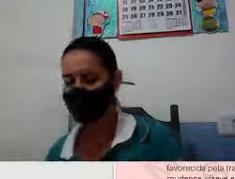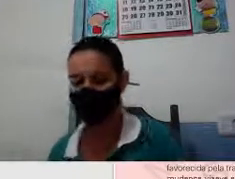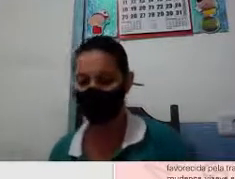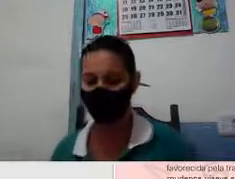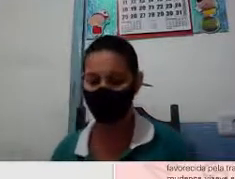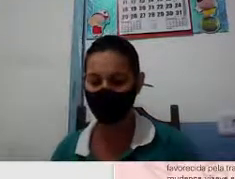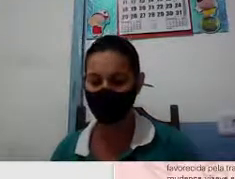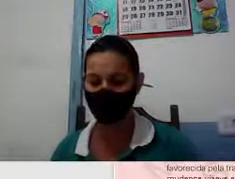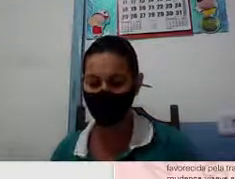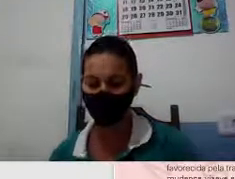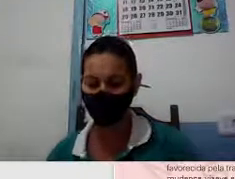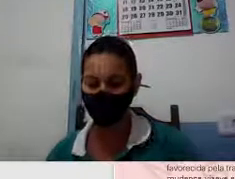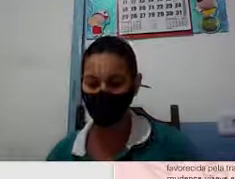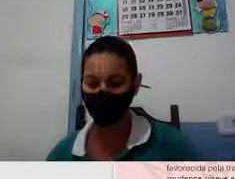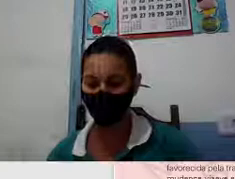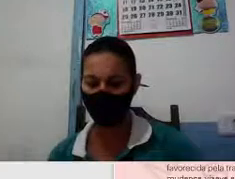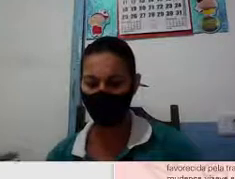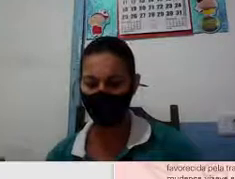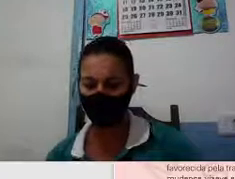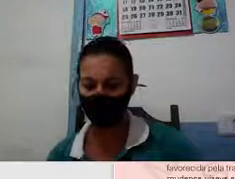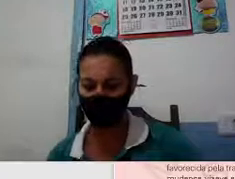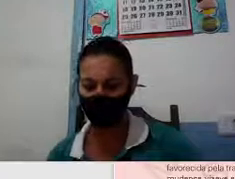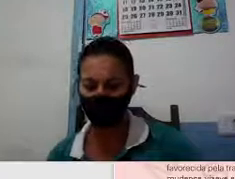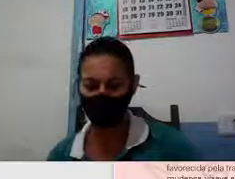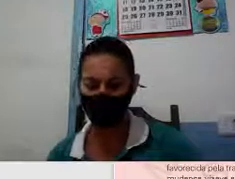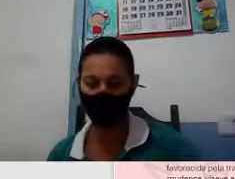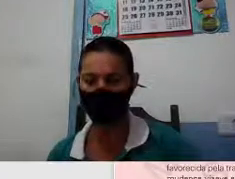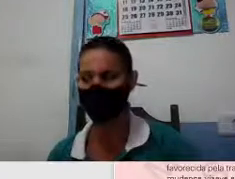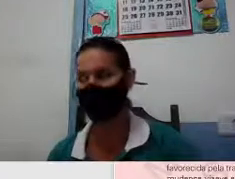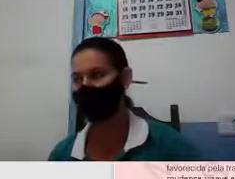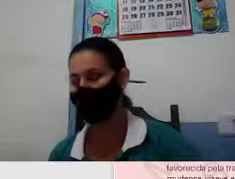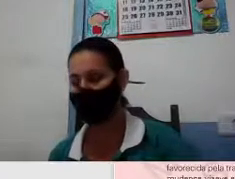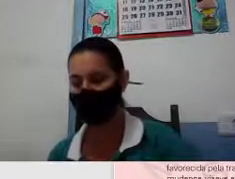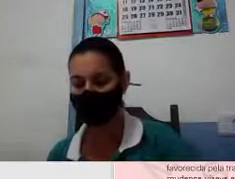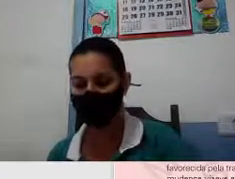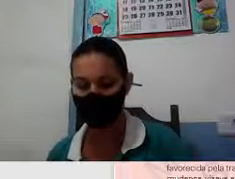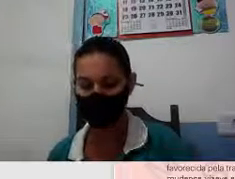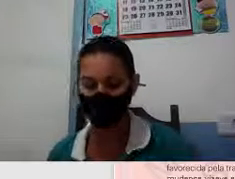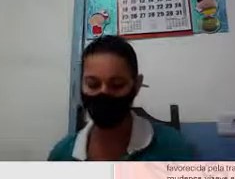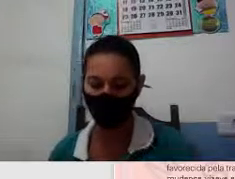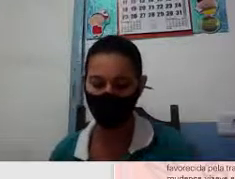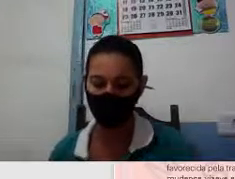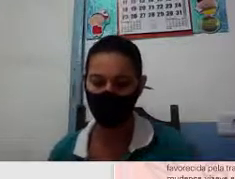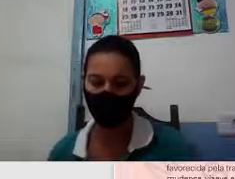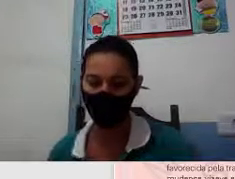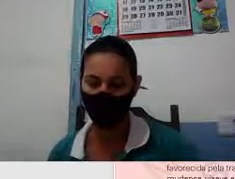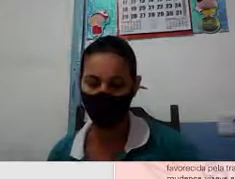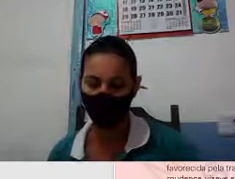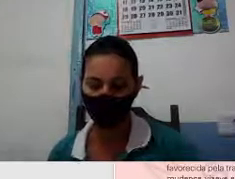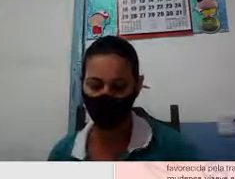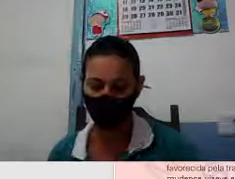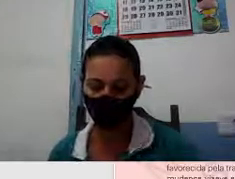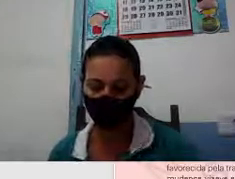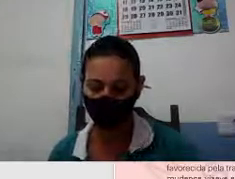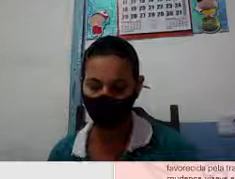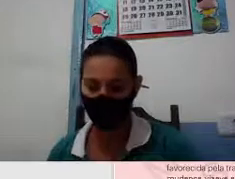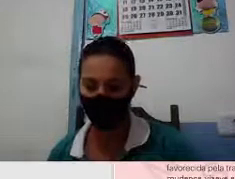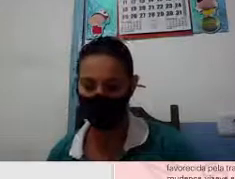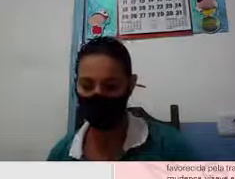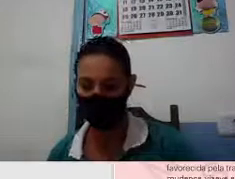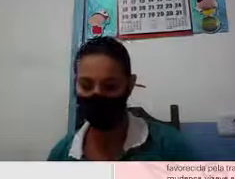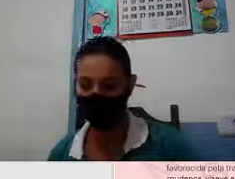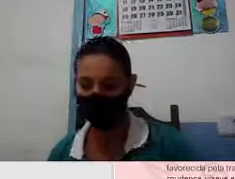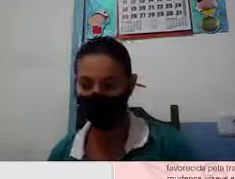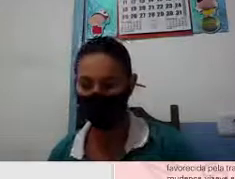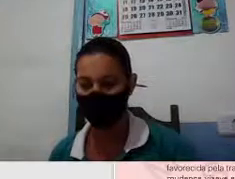usava uma linguagem de exploração sexual, é uma de suas principais marcas aí dentro, né, do arcadismo,